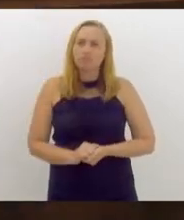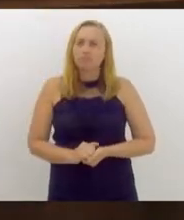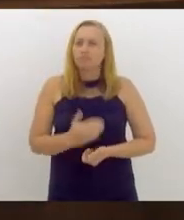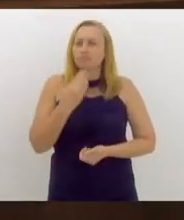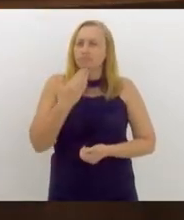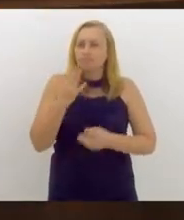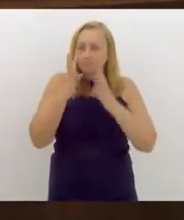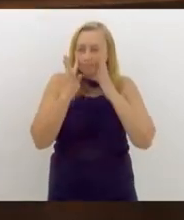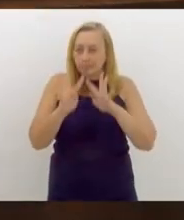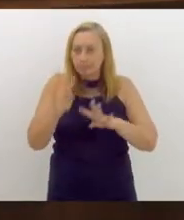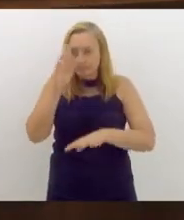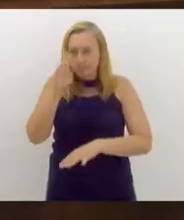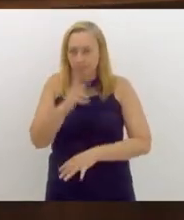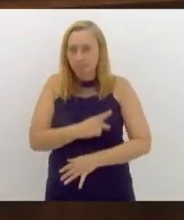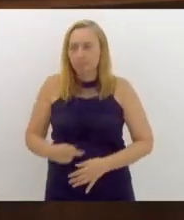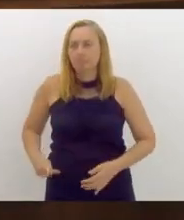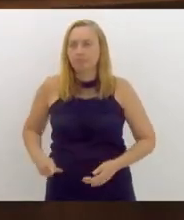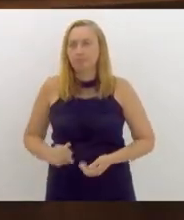pedir sua atenção, presidente.